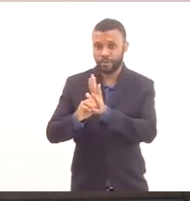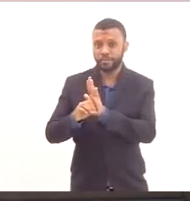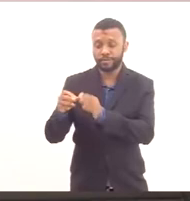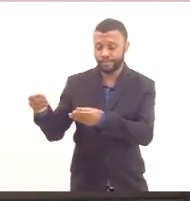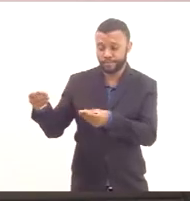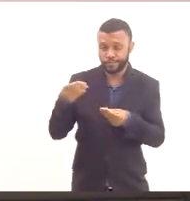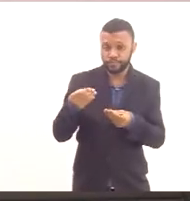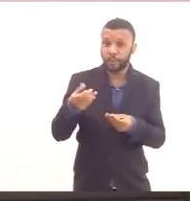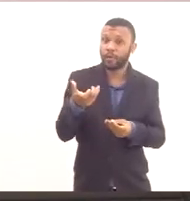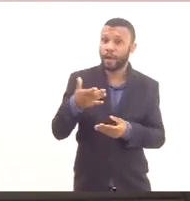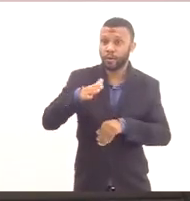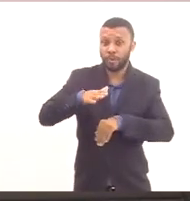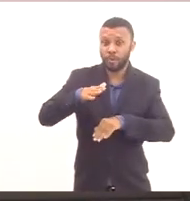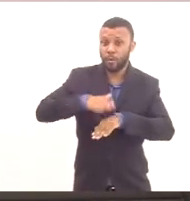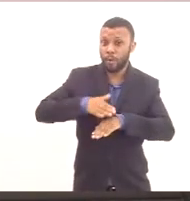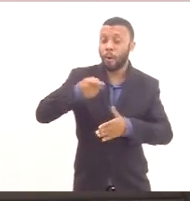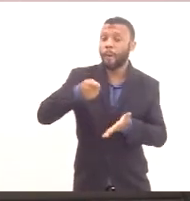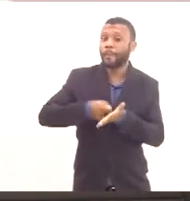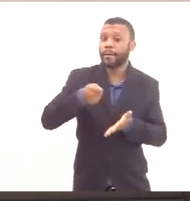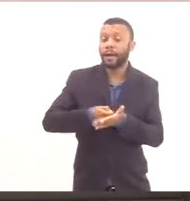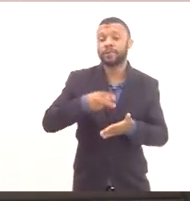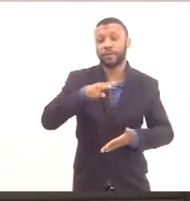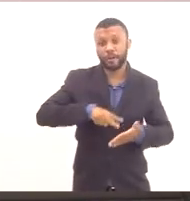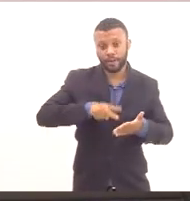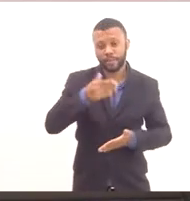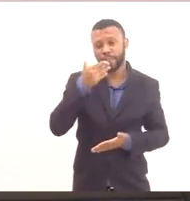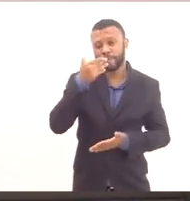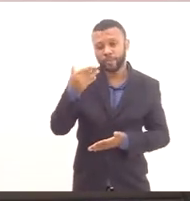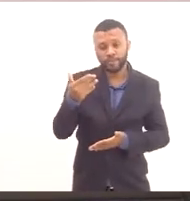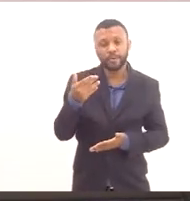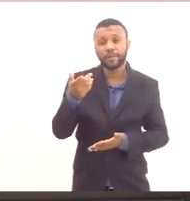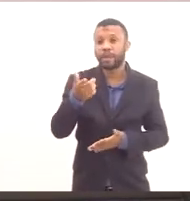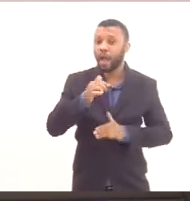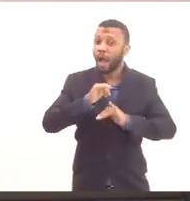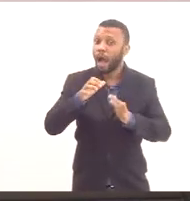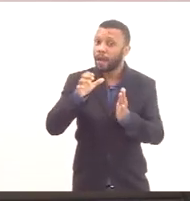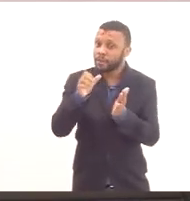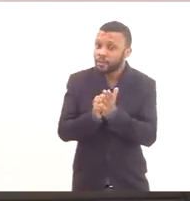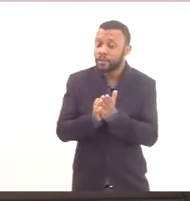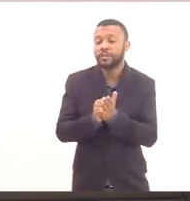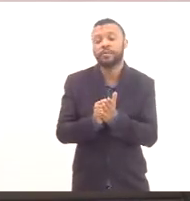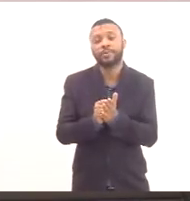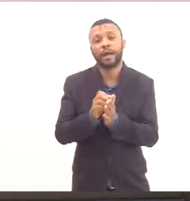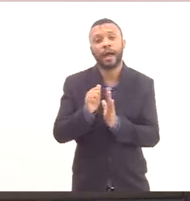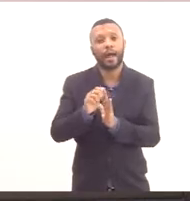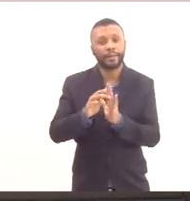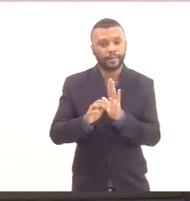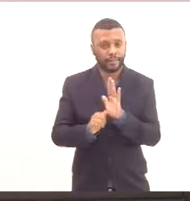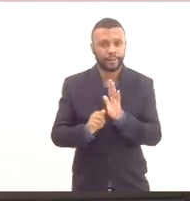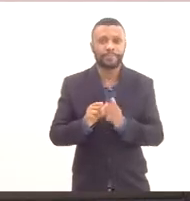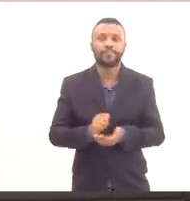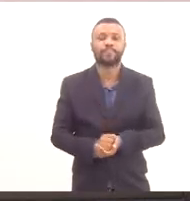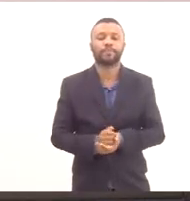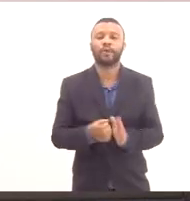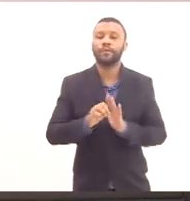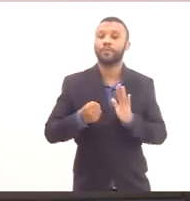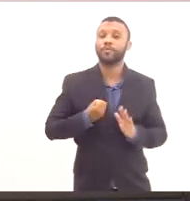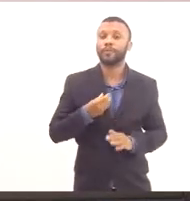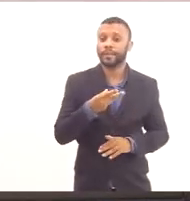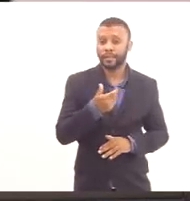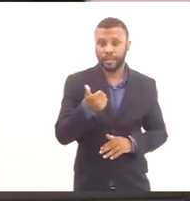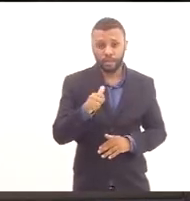questão de ler tá pedindo desde já que fica consignada em ata gabinete do prefeito eu fiz o número